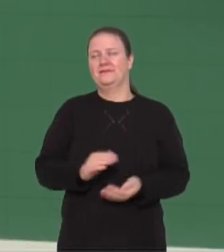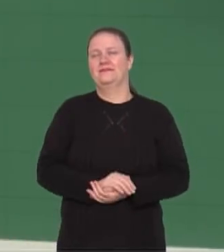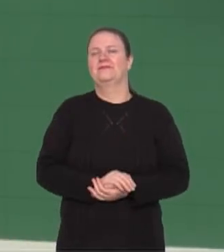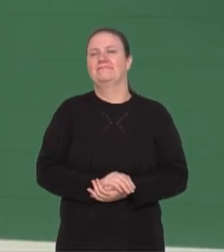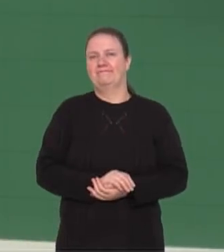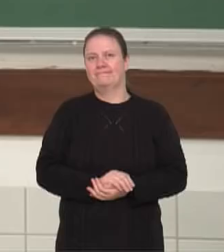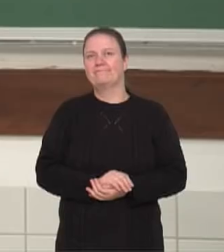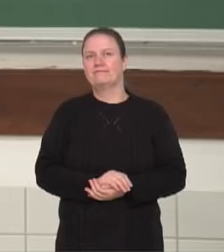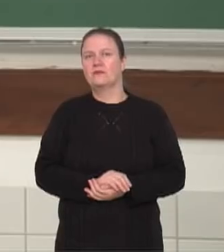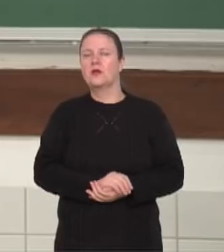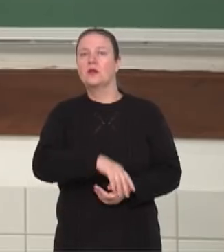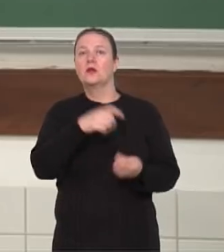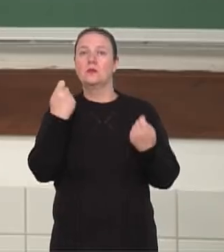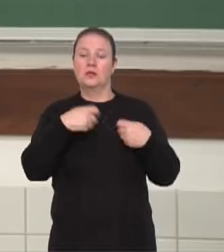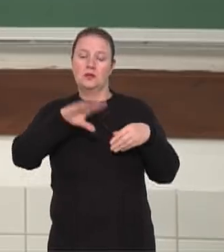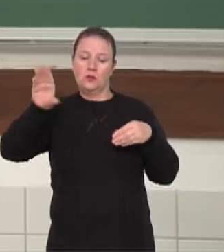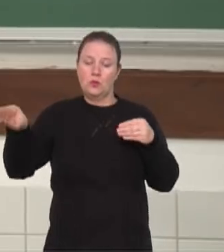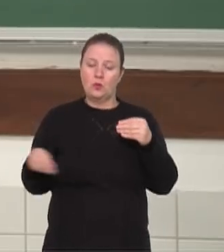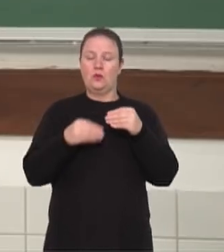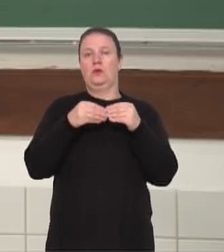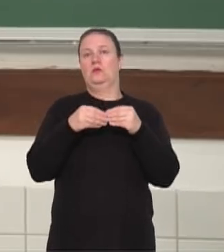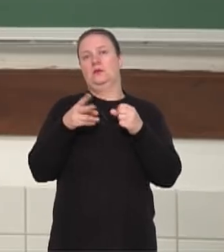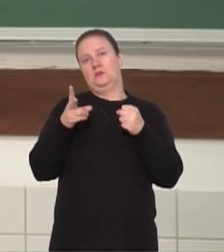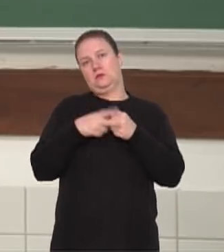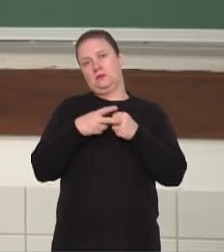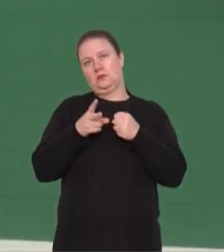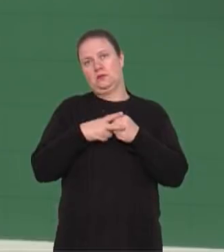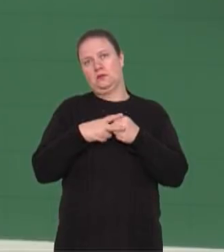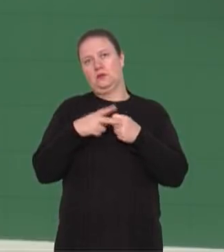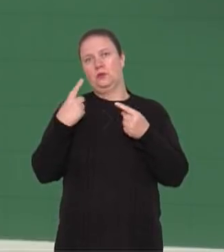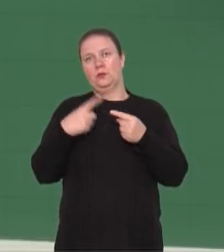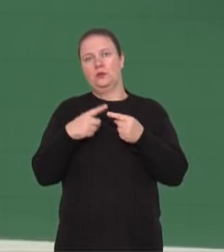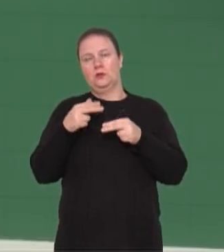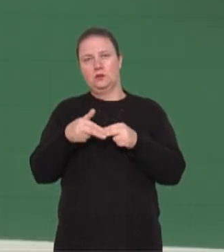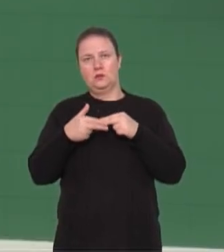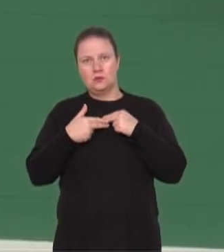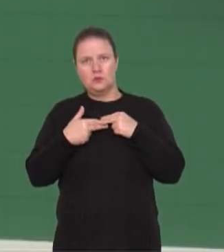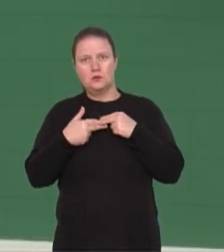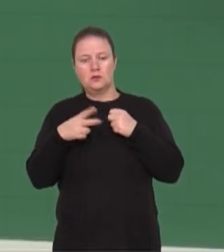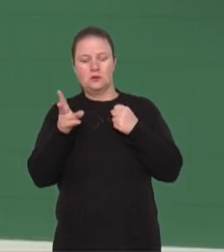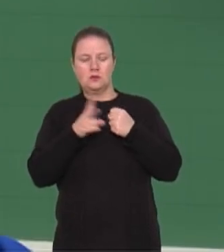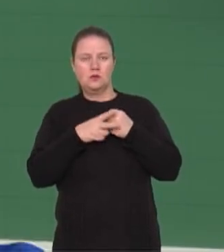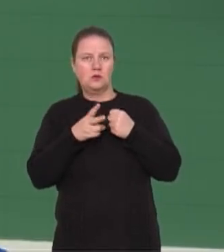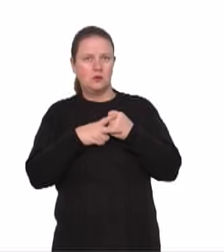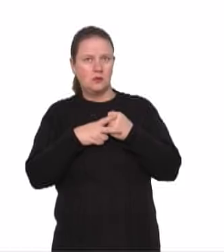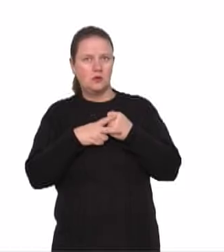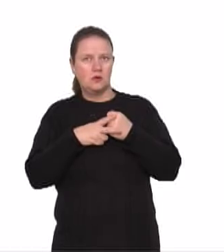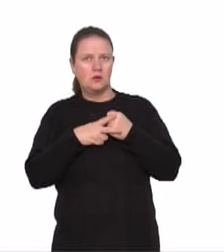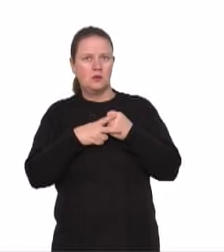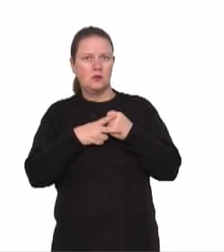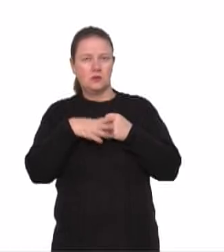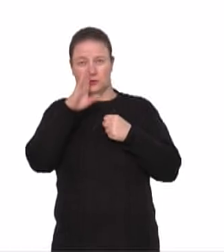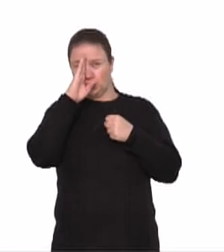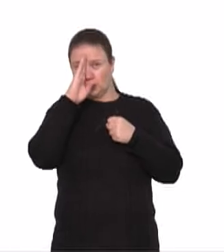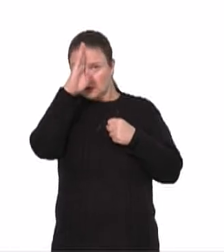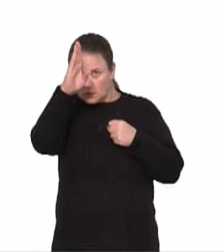ter que ter um complemento verbal. Por isso, a gente vai considerar, então, que o verbo fazer é transitivo direto. Ele requer um